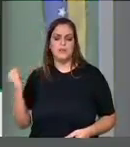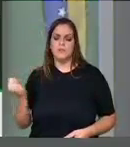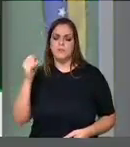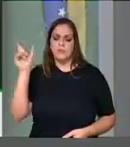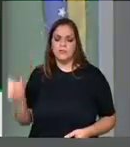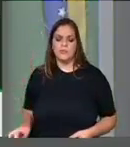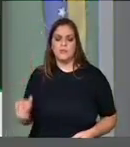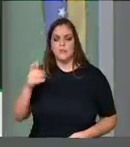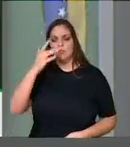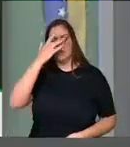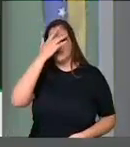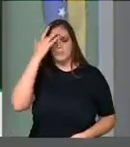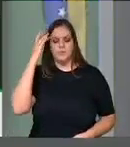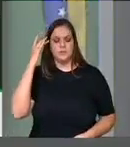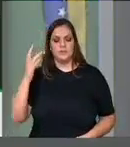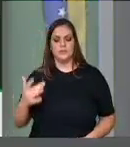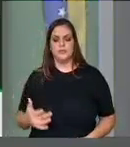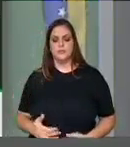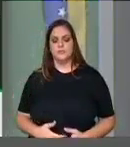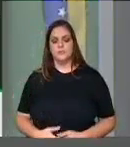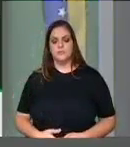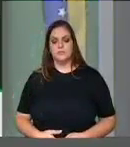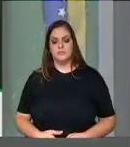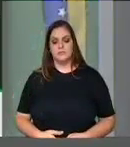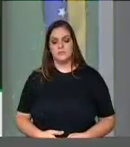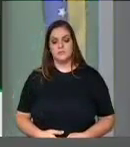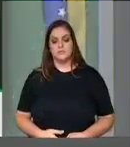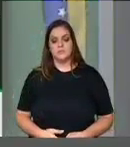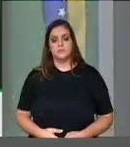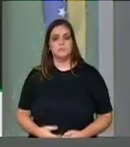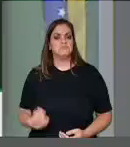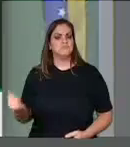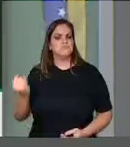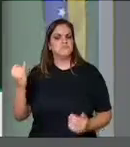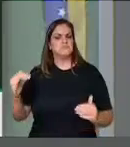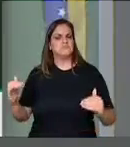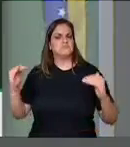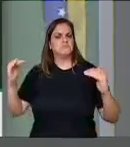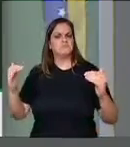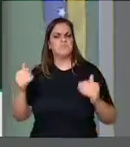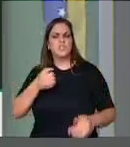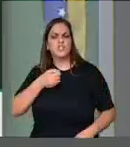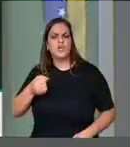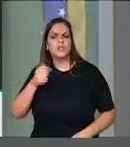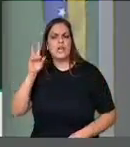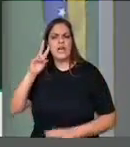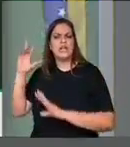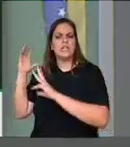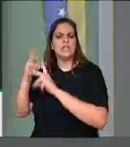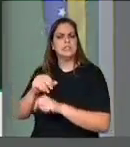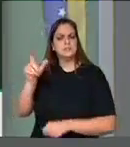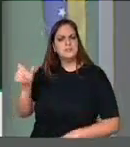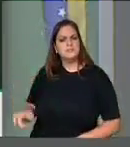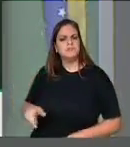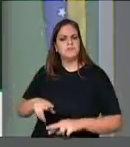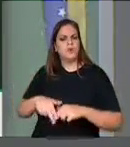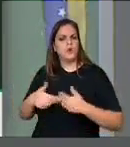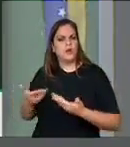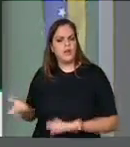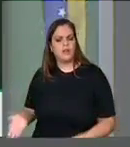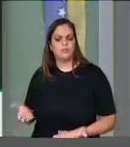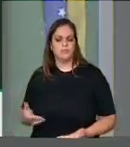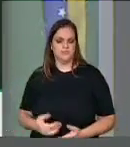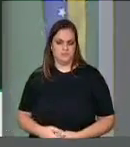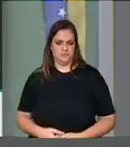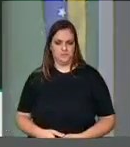personalidade viva, vivificadora, que engrandece o jornalismo brasileiro, engrandece a história da cultura brasileira, o pensamento